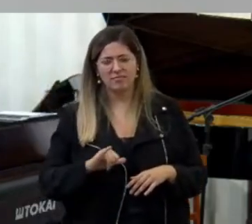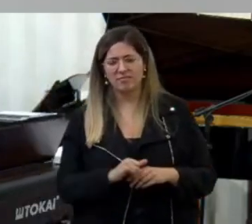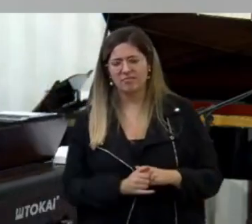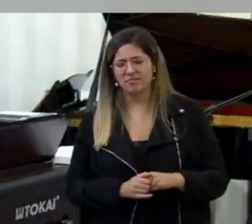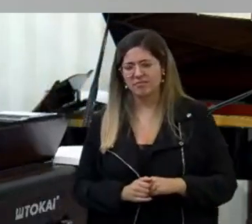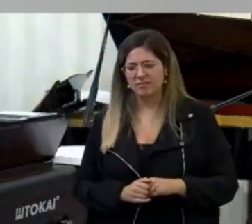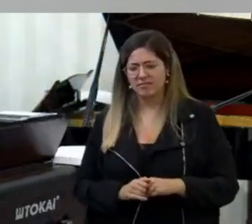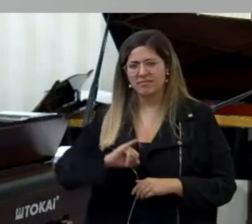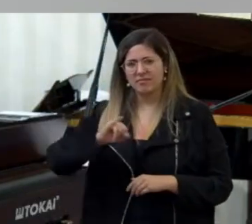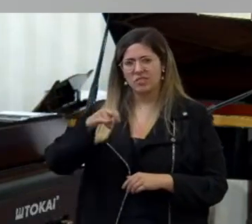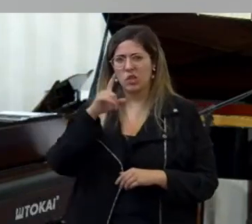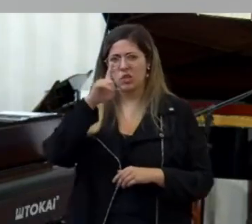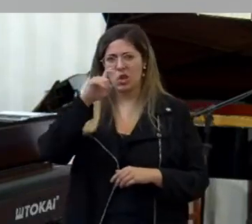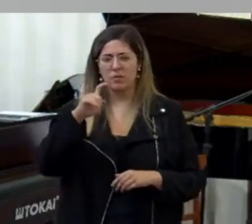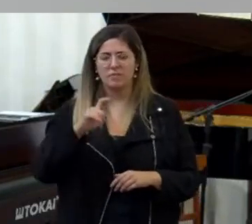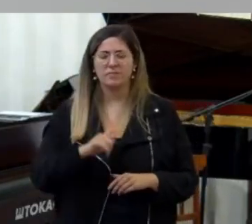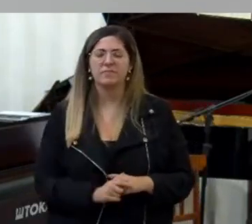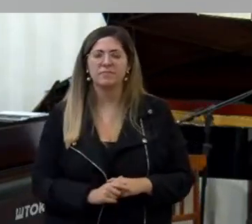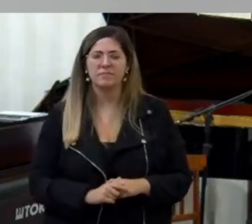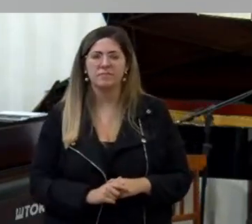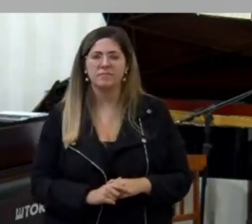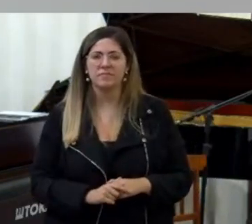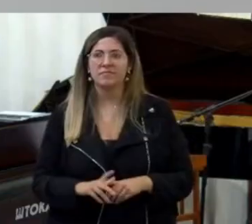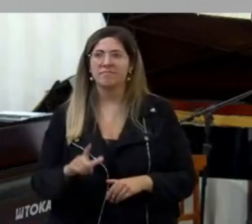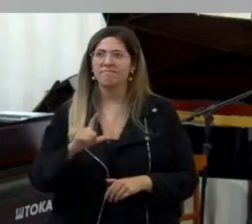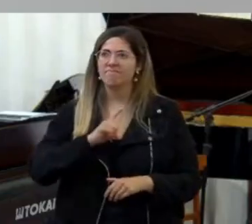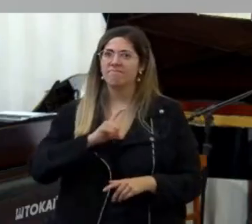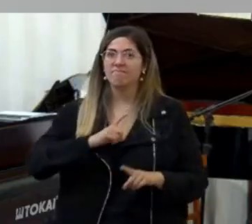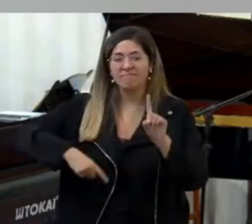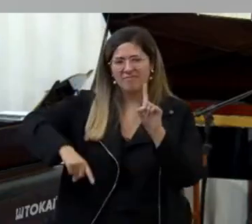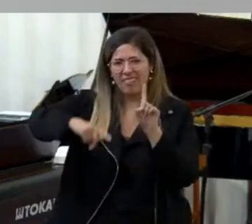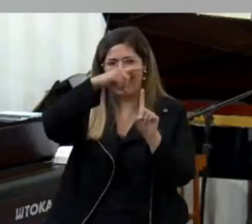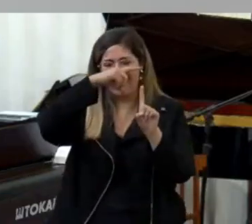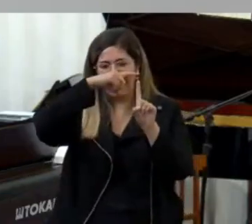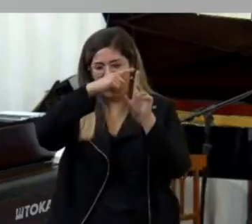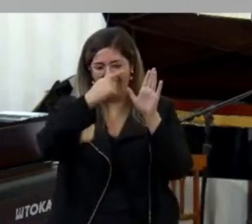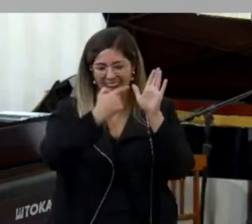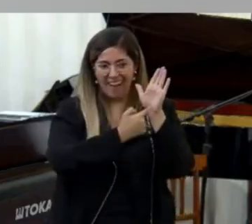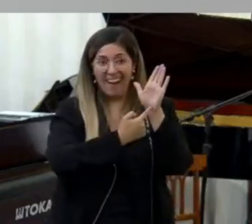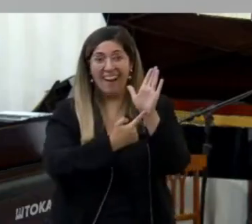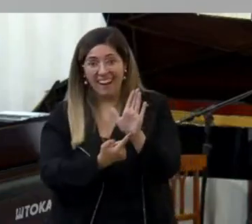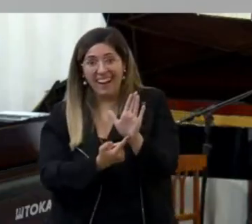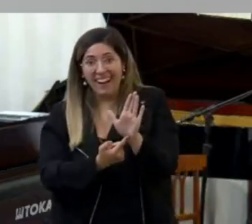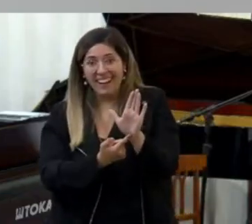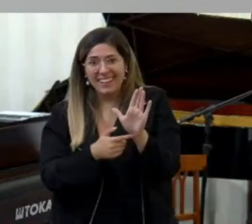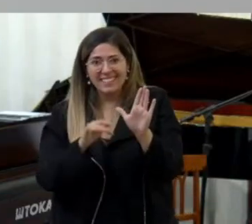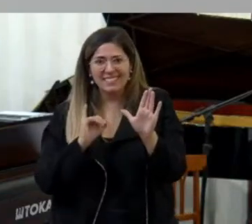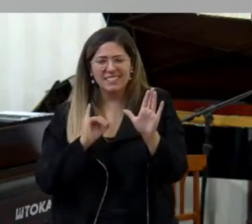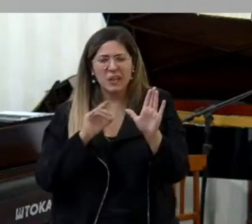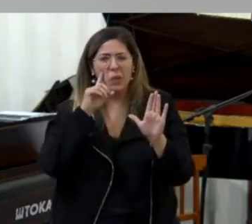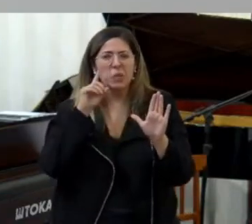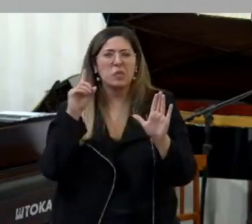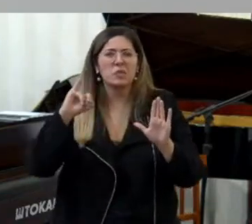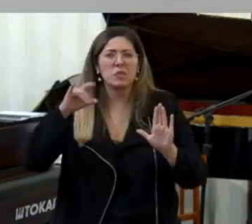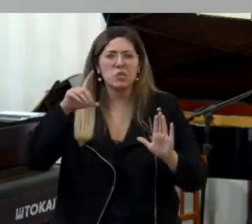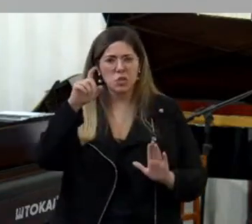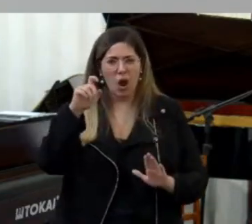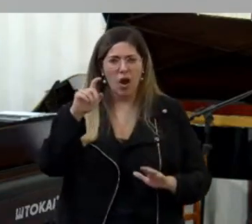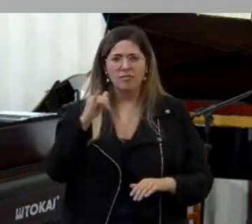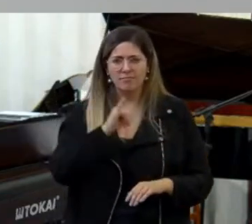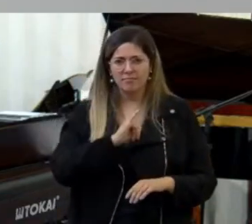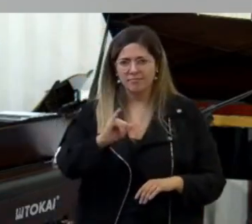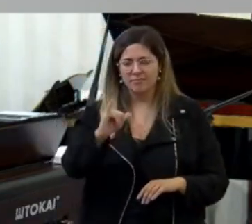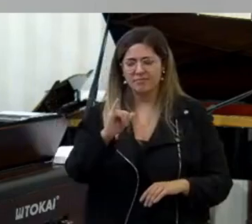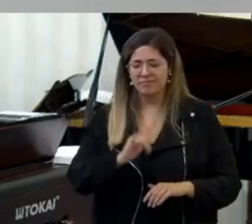sobre a nuvem de glória, tenho para mim que a cruz está ali em perspectiva. Um dia Jó disse isso, olha como